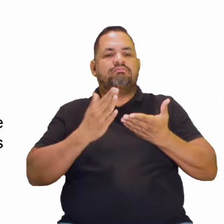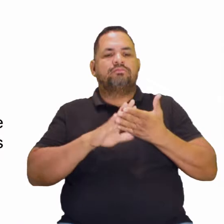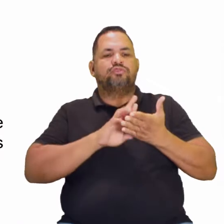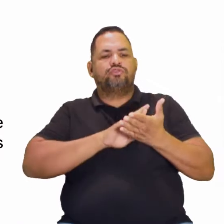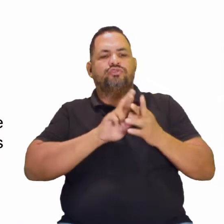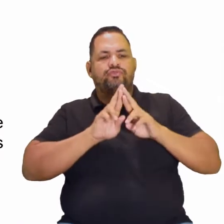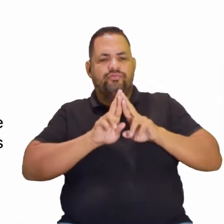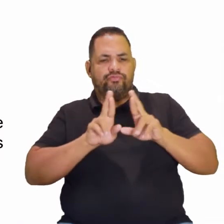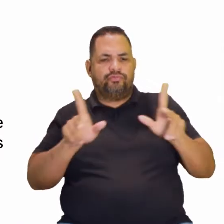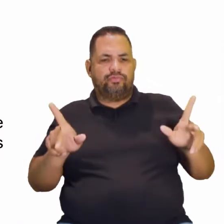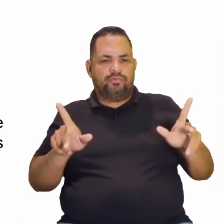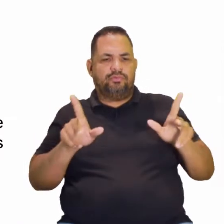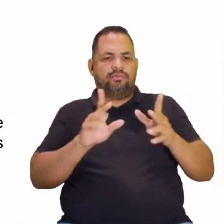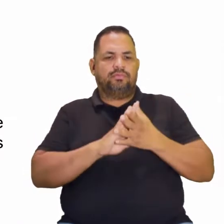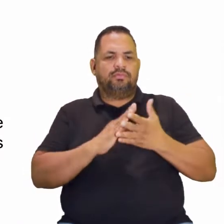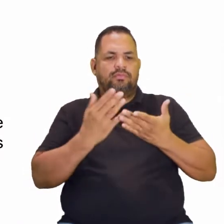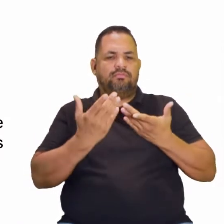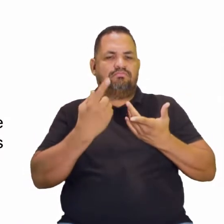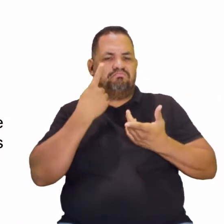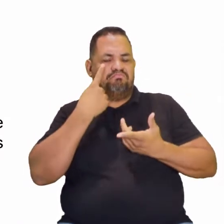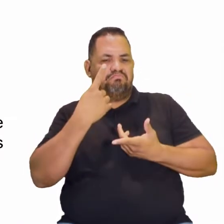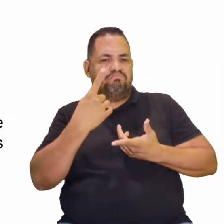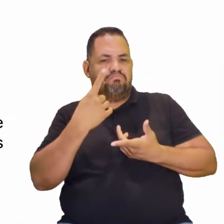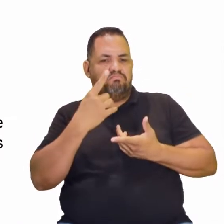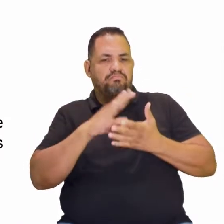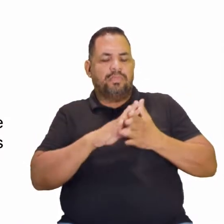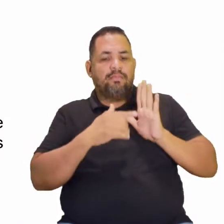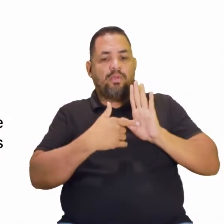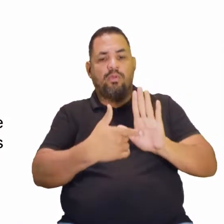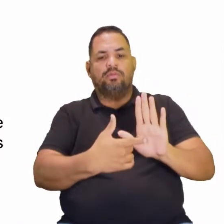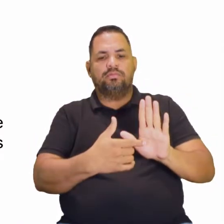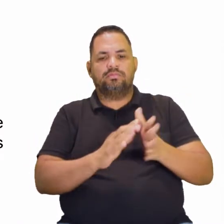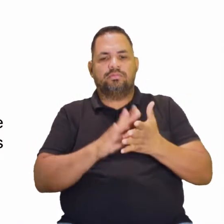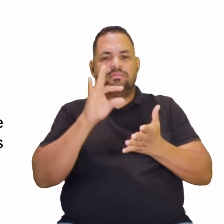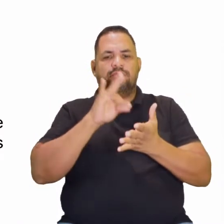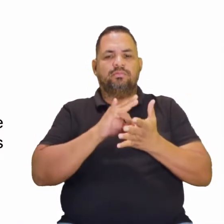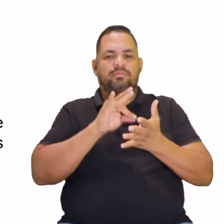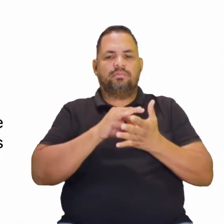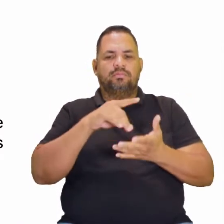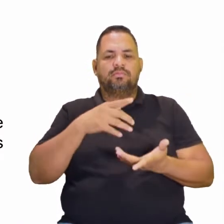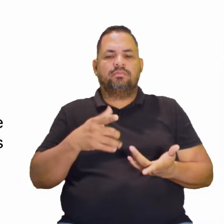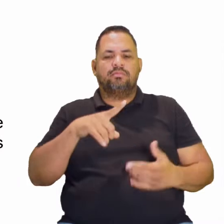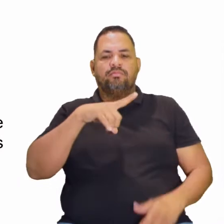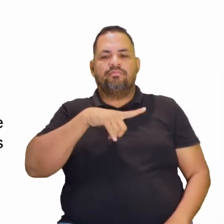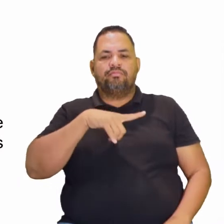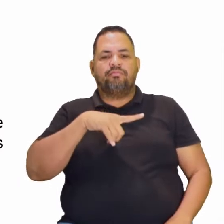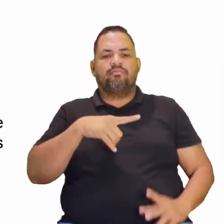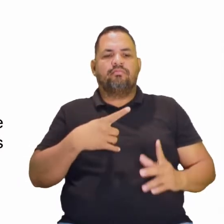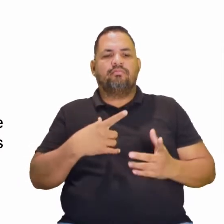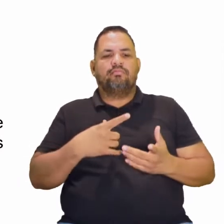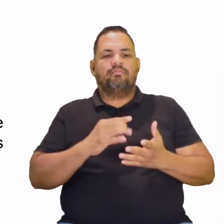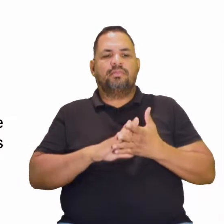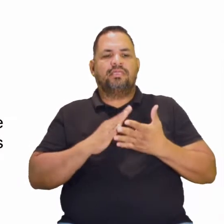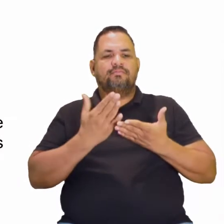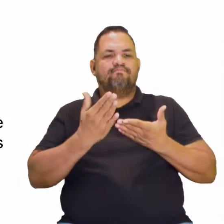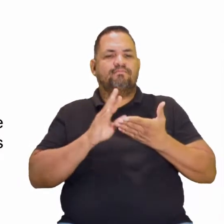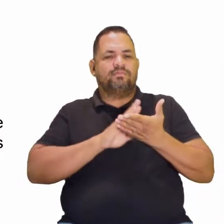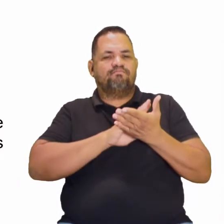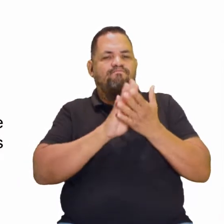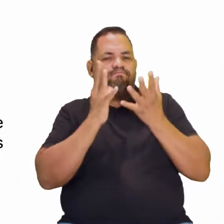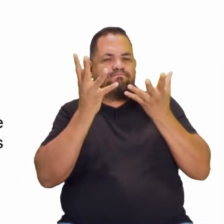extravagantes, de extravagante impressão que ela expõe. A realidade existe mesmo nos